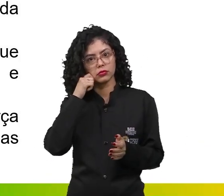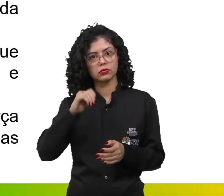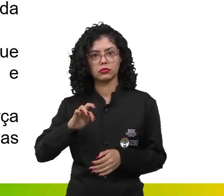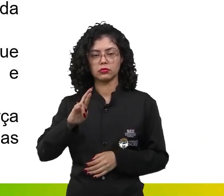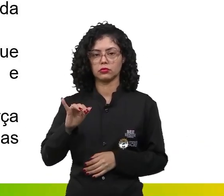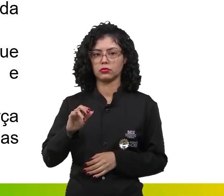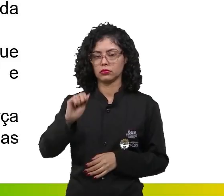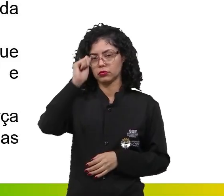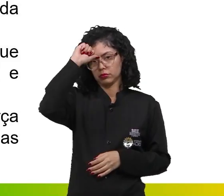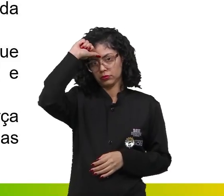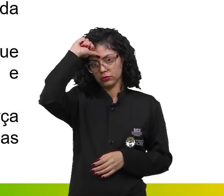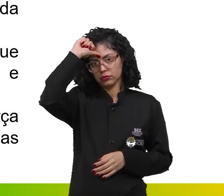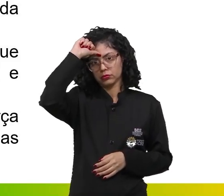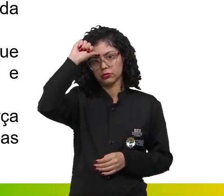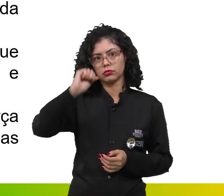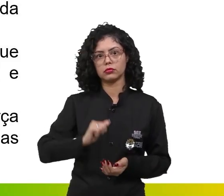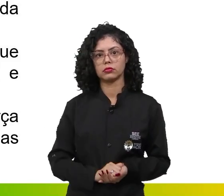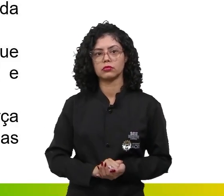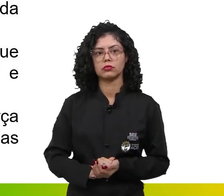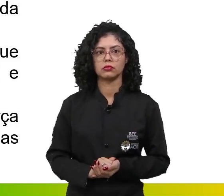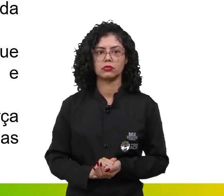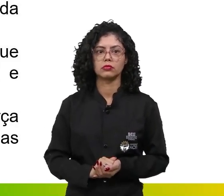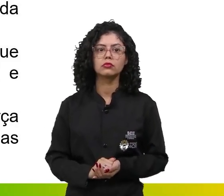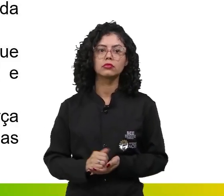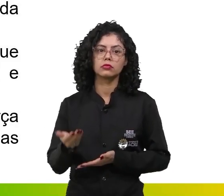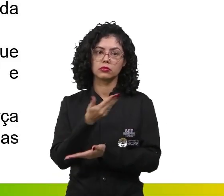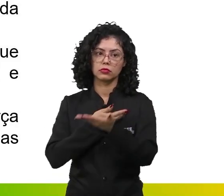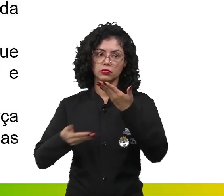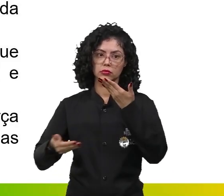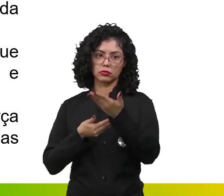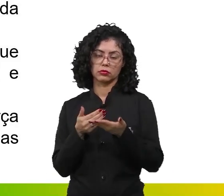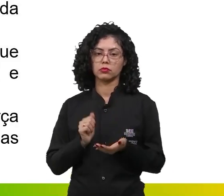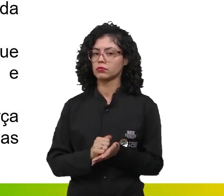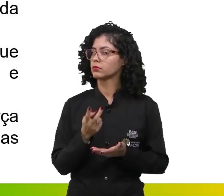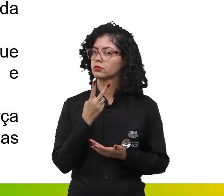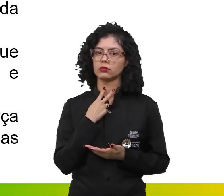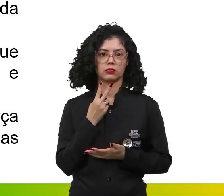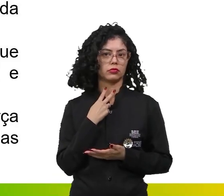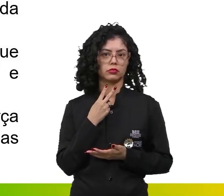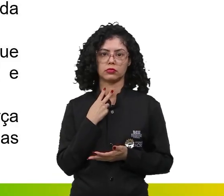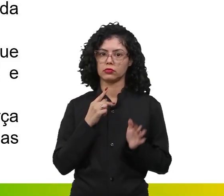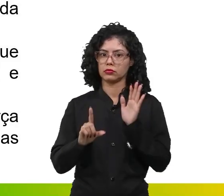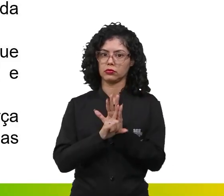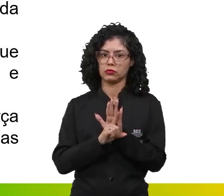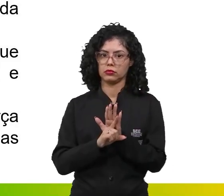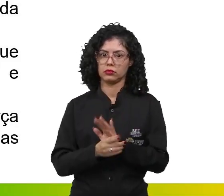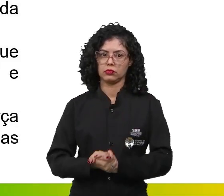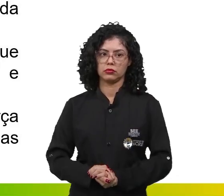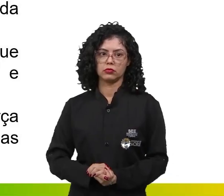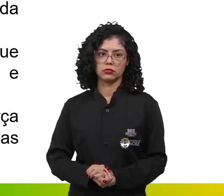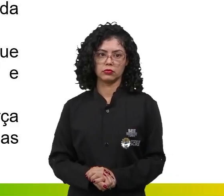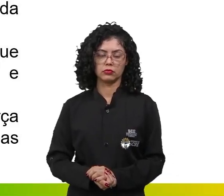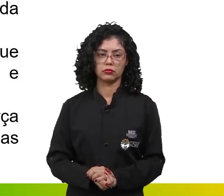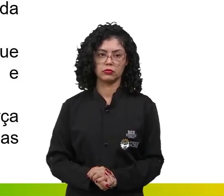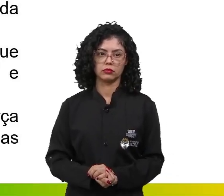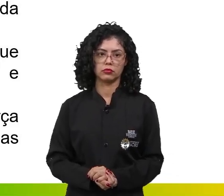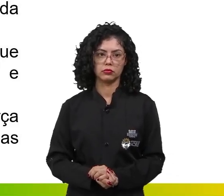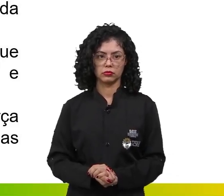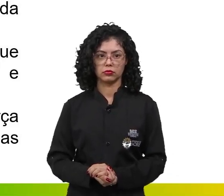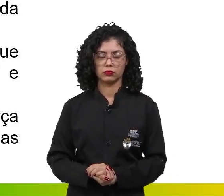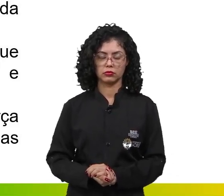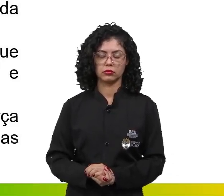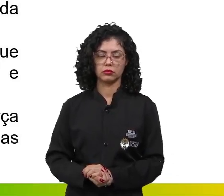negros, mestiços e indianos. E a interação entre elas era restrita por lei.